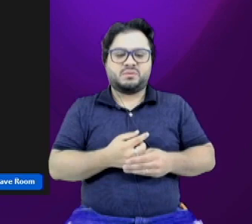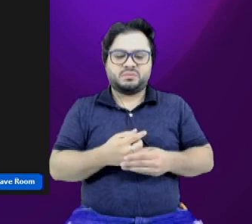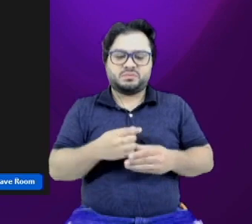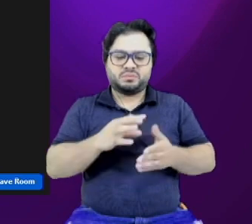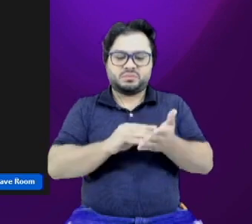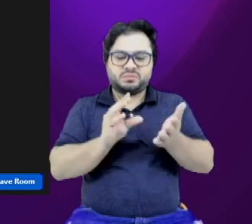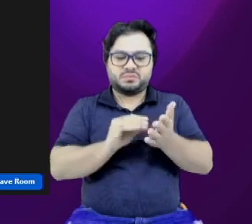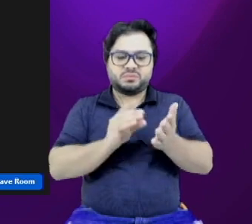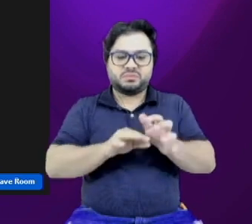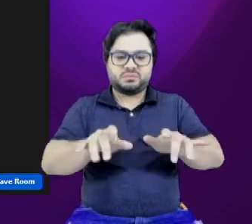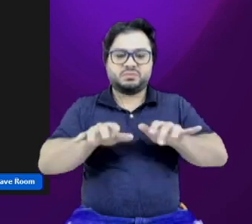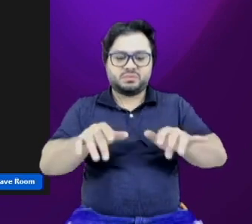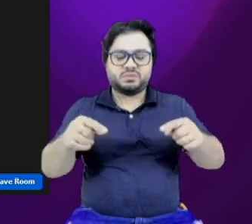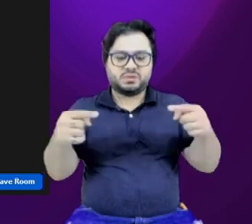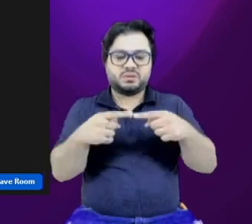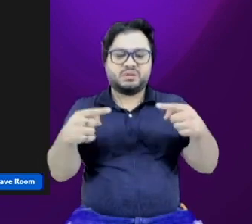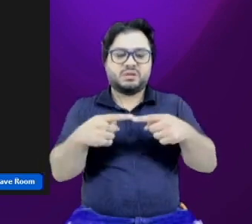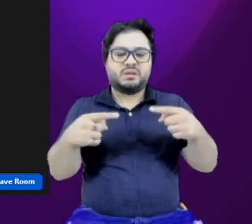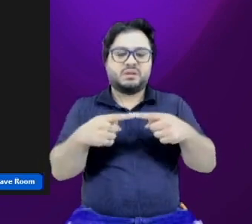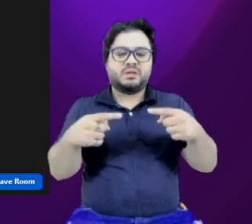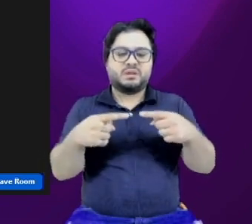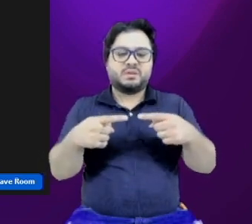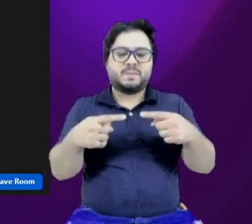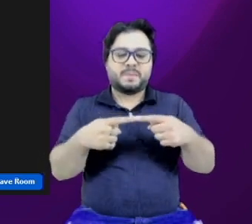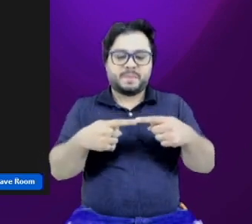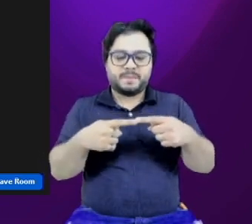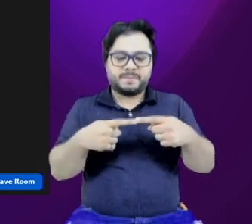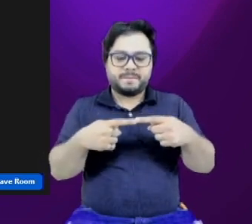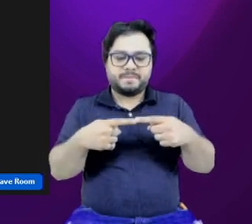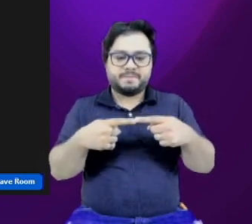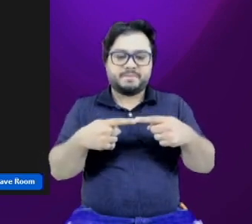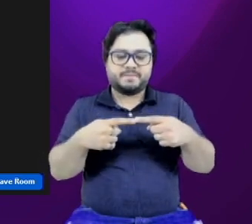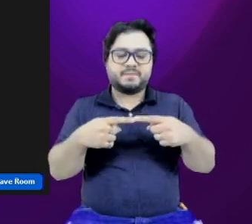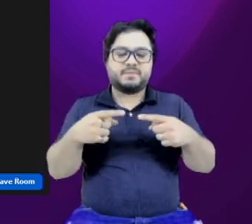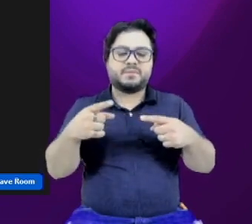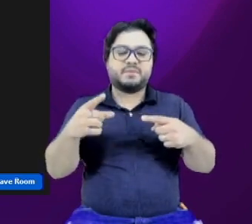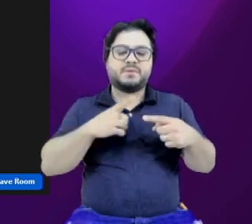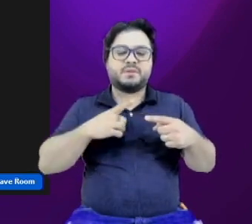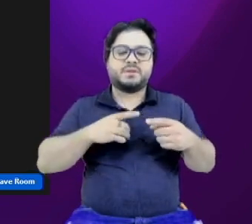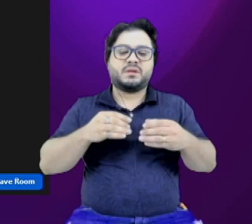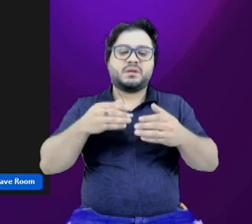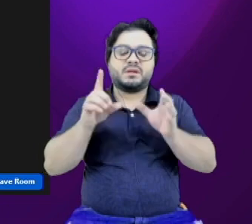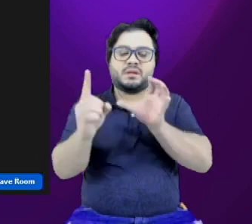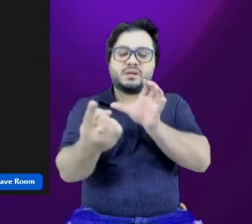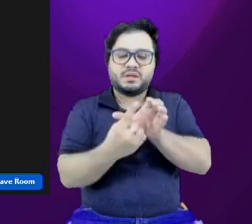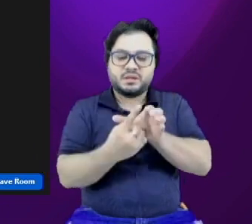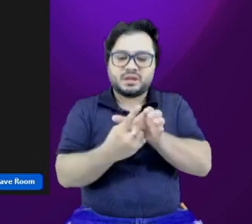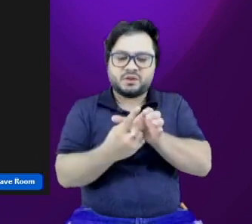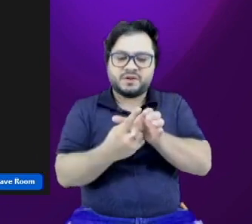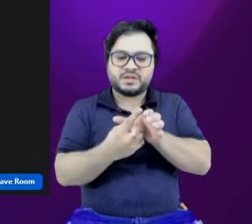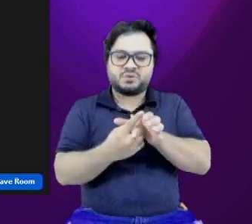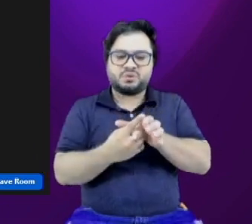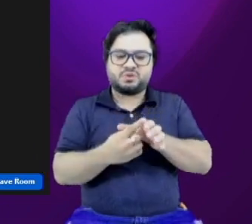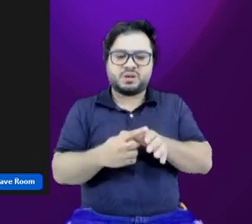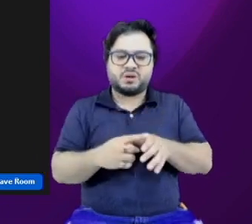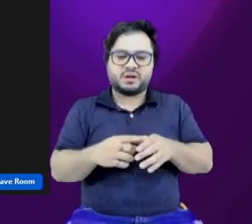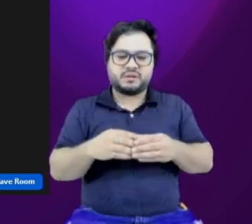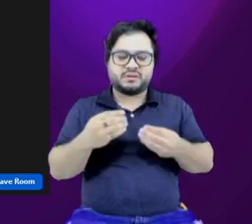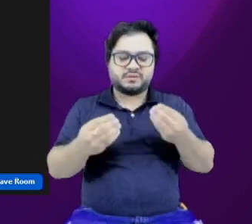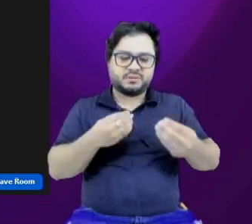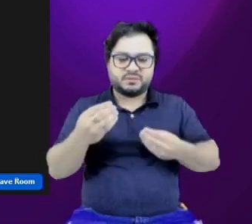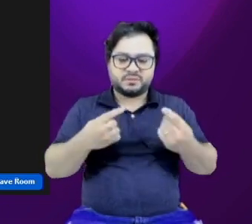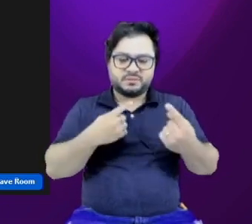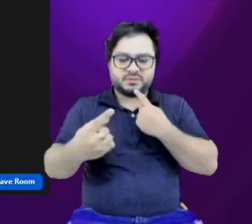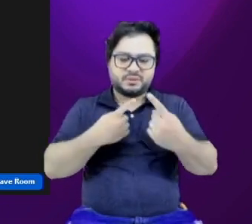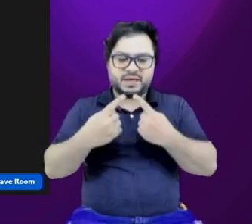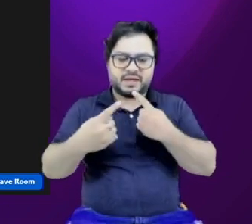a conexão entre ambas, para a gente proporcionar, né, um desfecho clínico mais assertivo, né, tendo em vista que elas se correlacionam